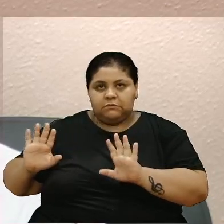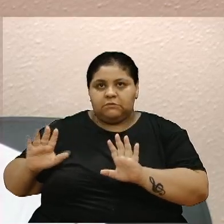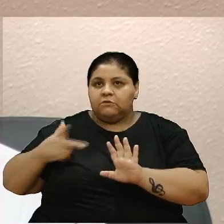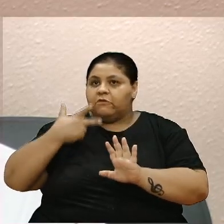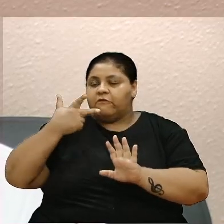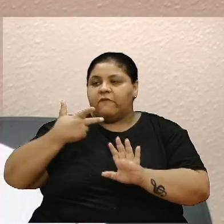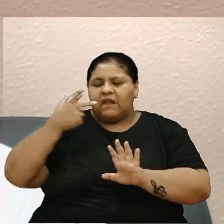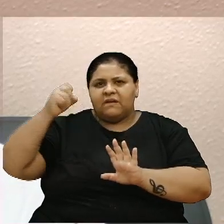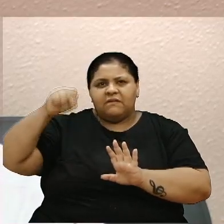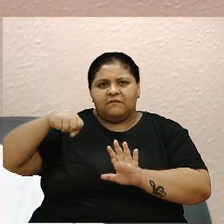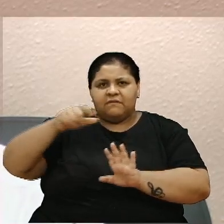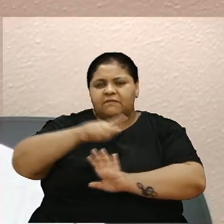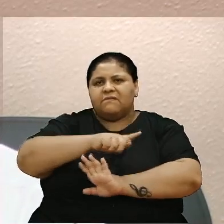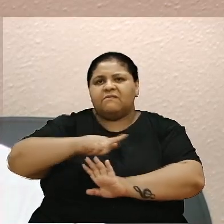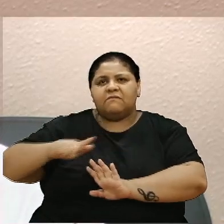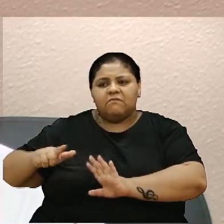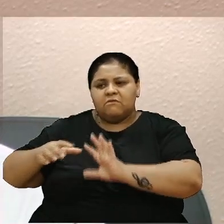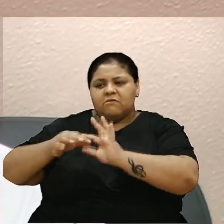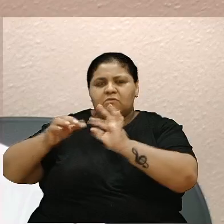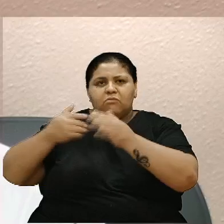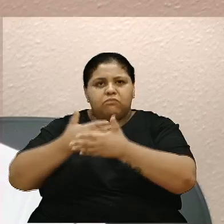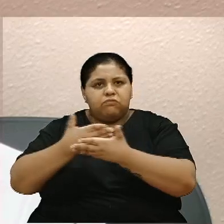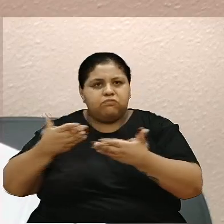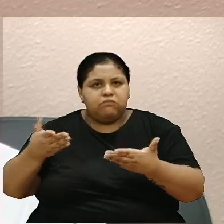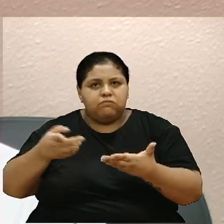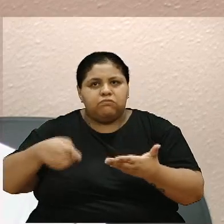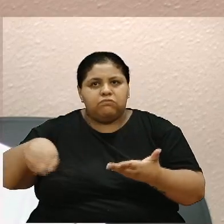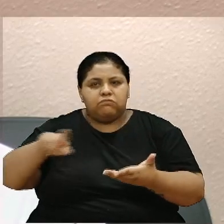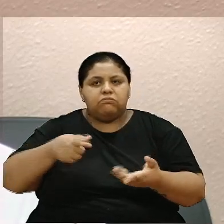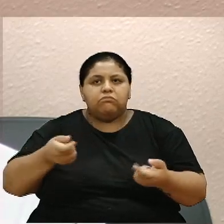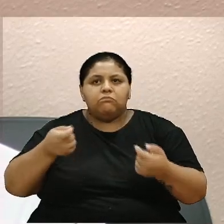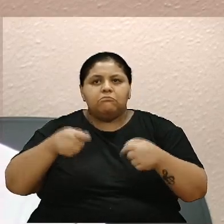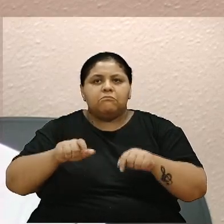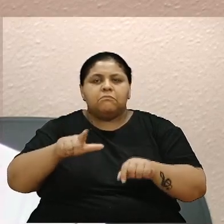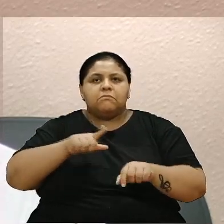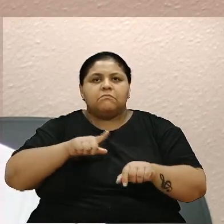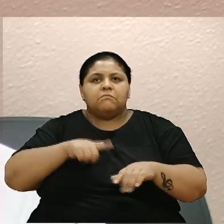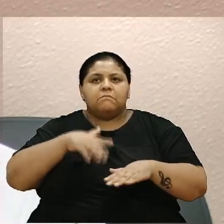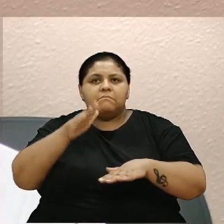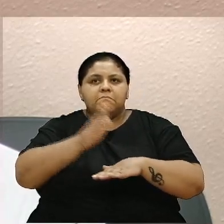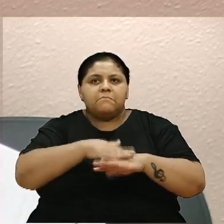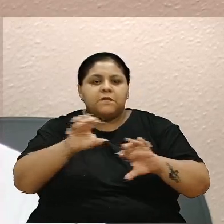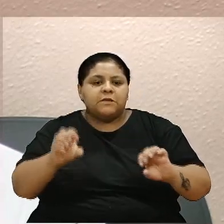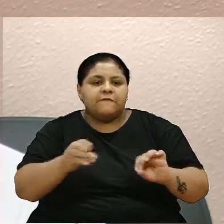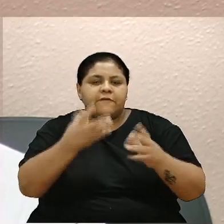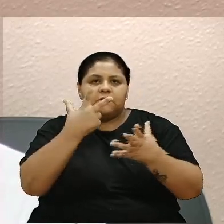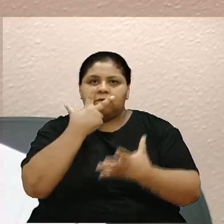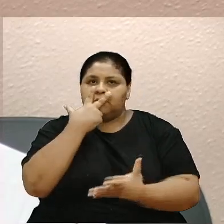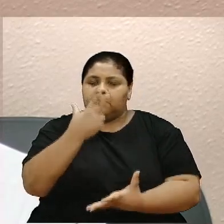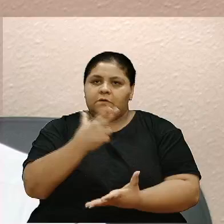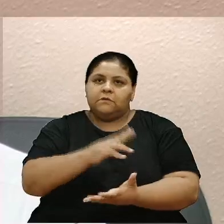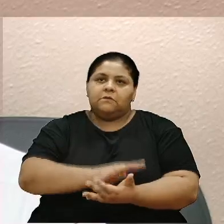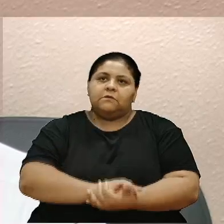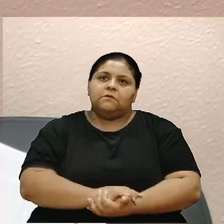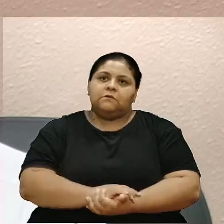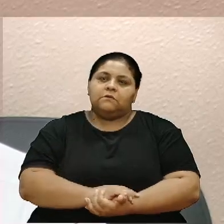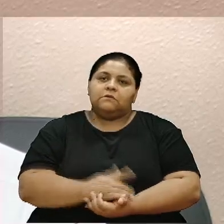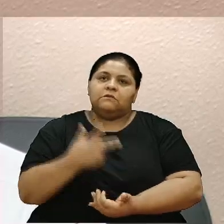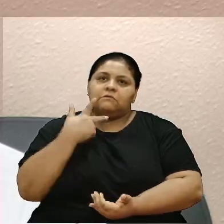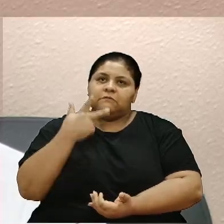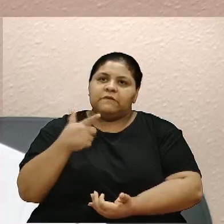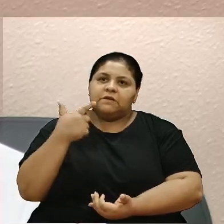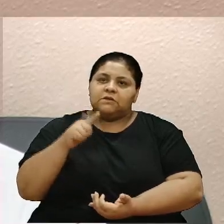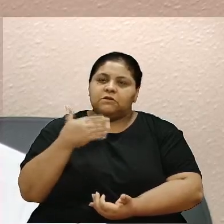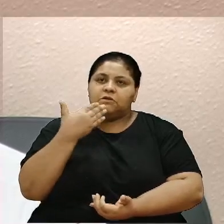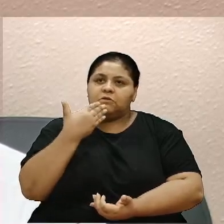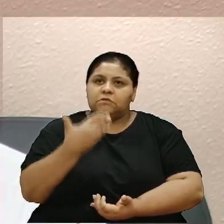que o governo está à disposição, a gente precisa ter mais eventos como este. E reitero o meu pedido